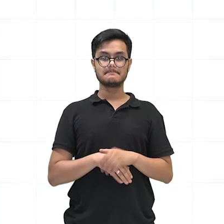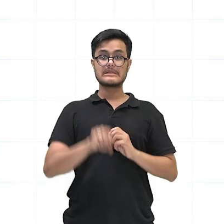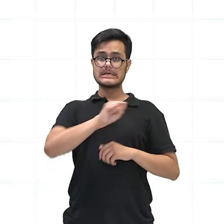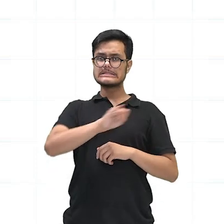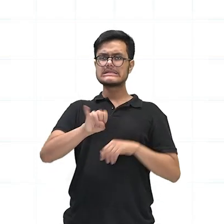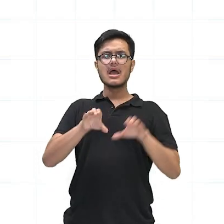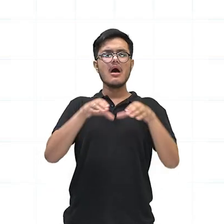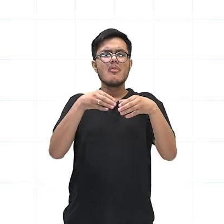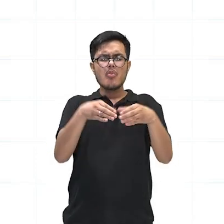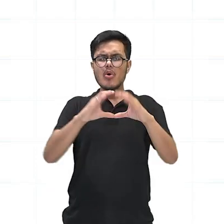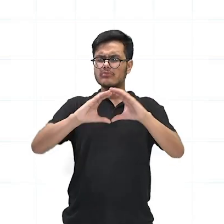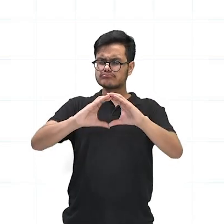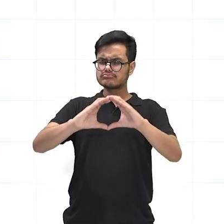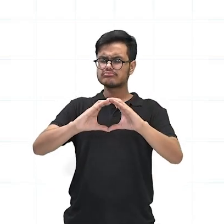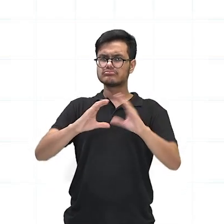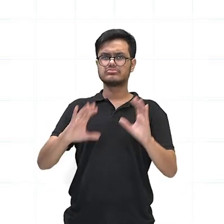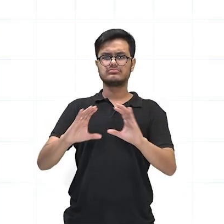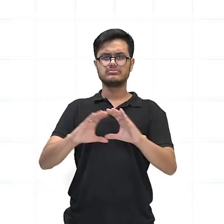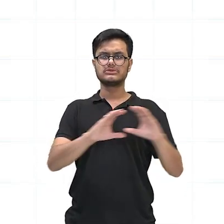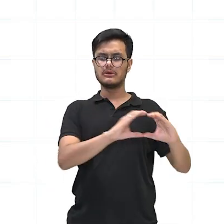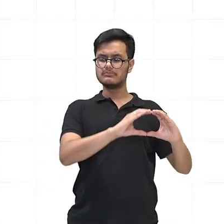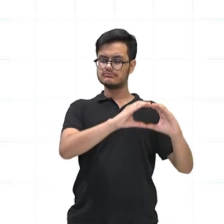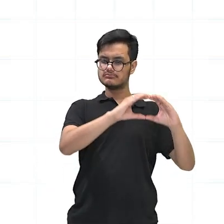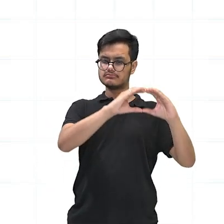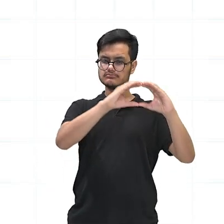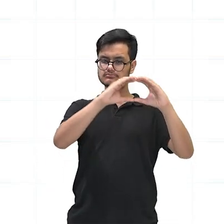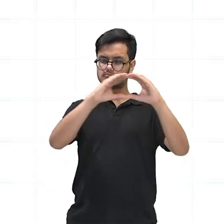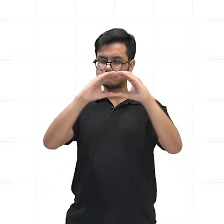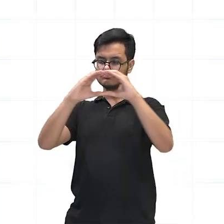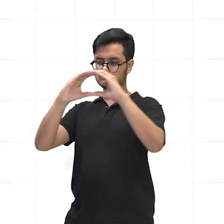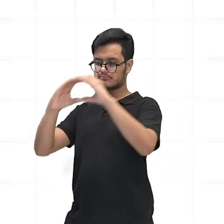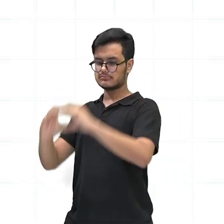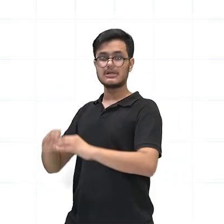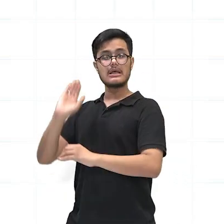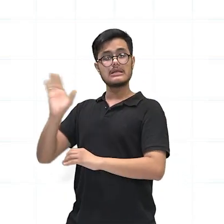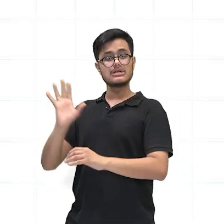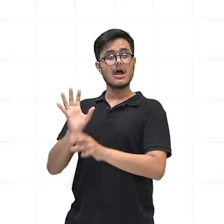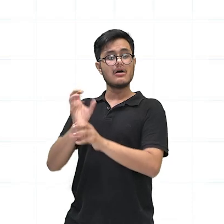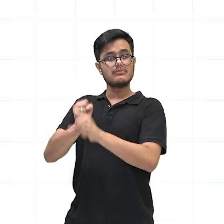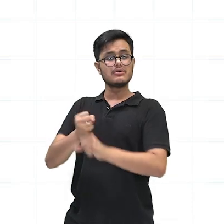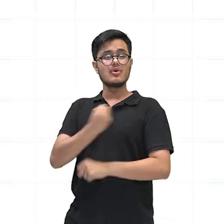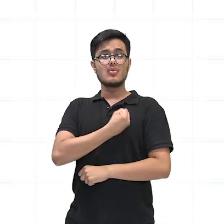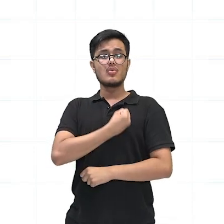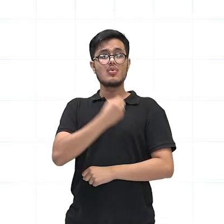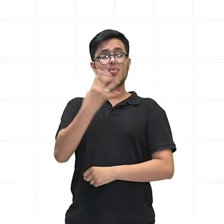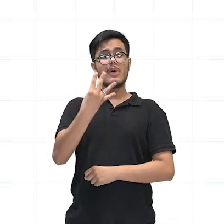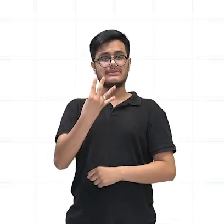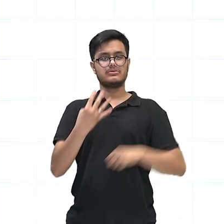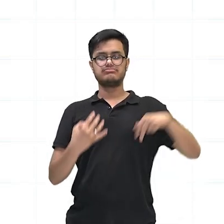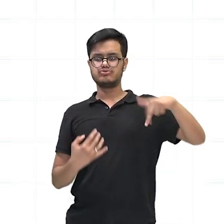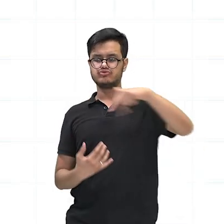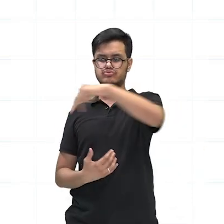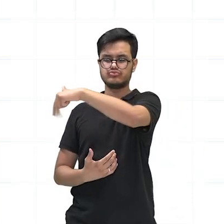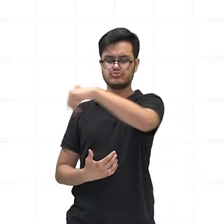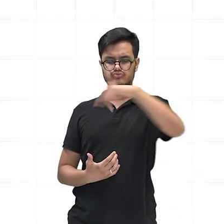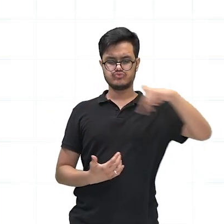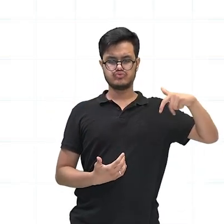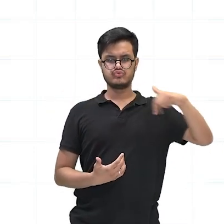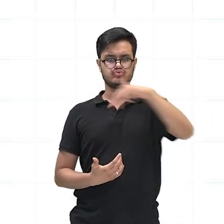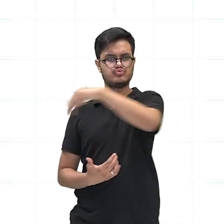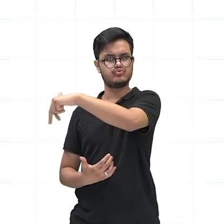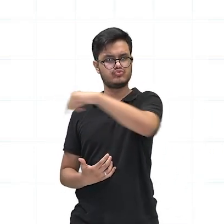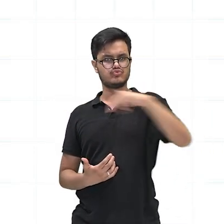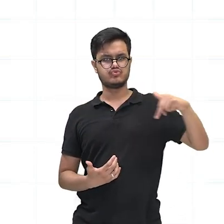bola rebatida chegar ao perímetro do campo, automaticamente são contabilizadas 4 corridas. Se passar